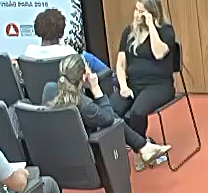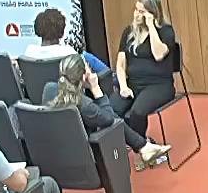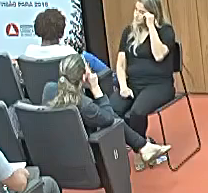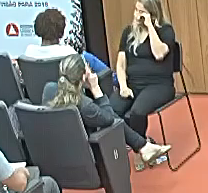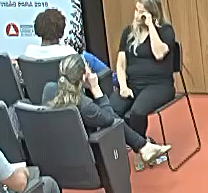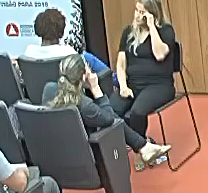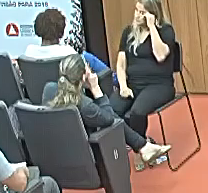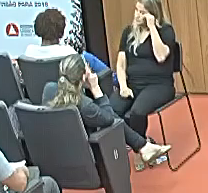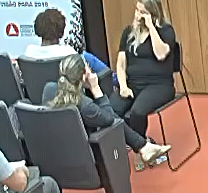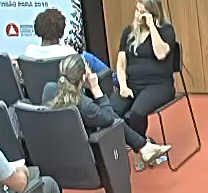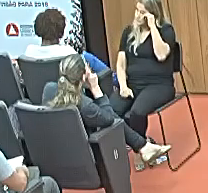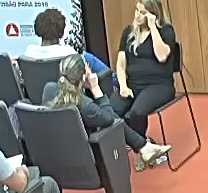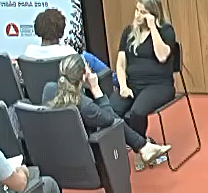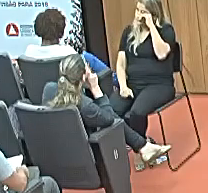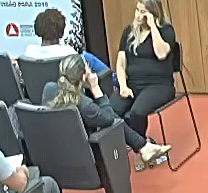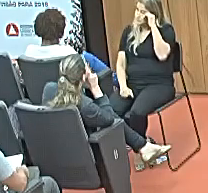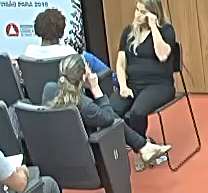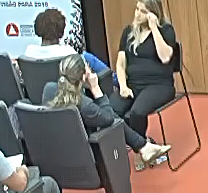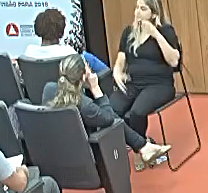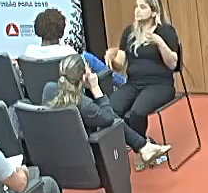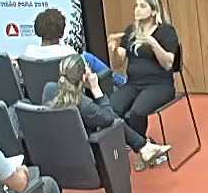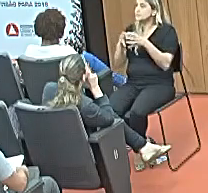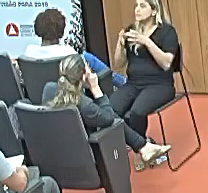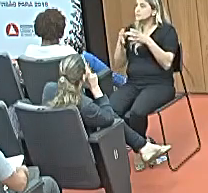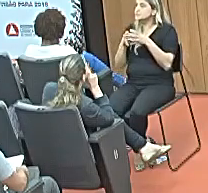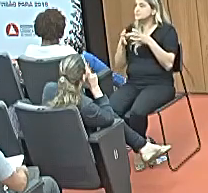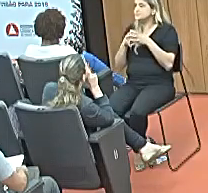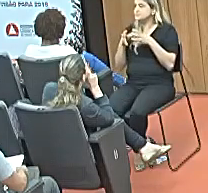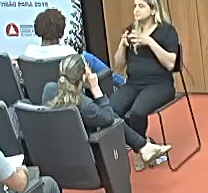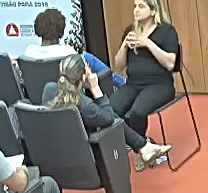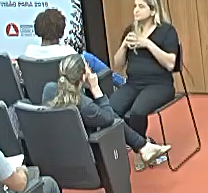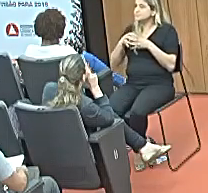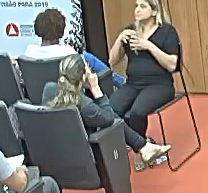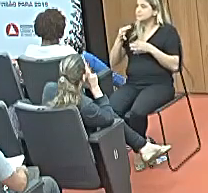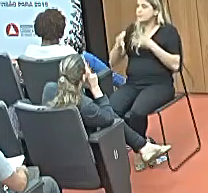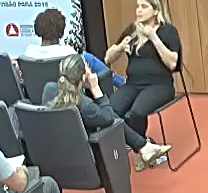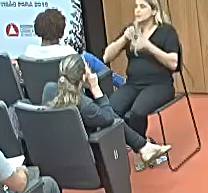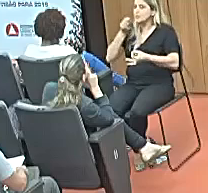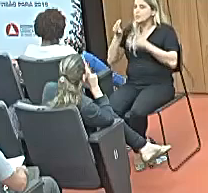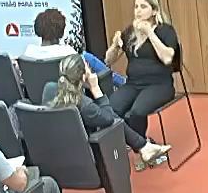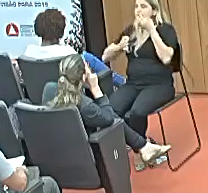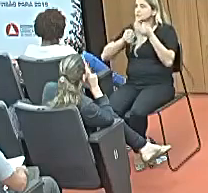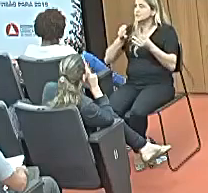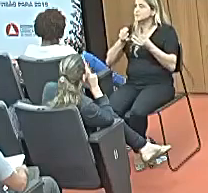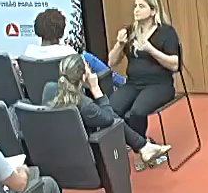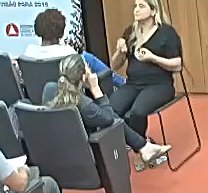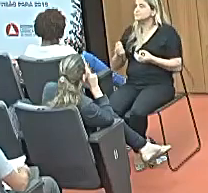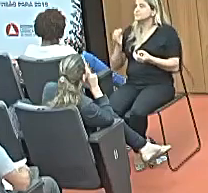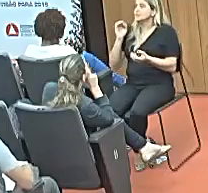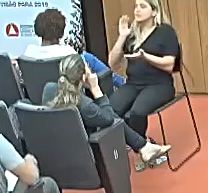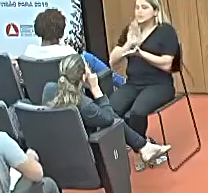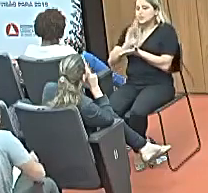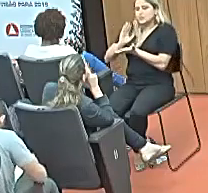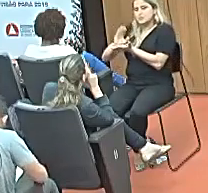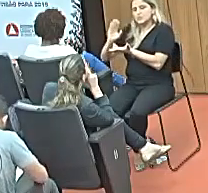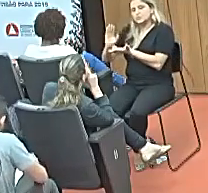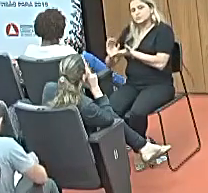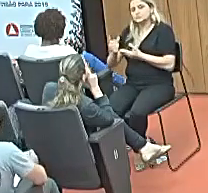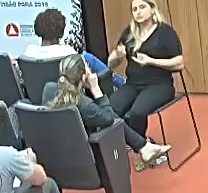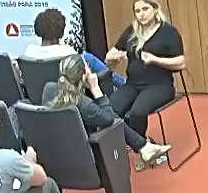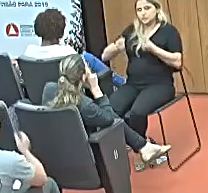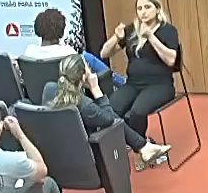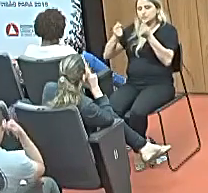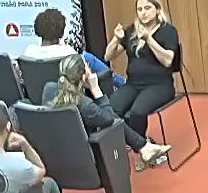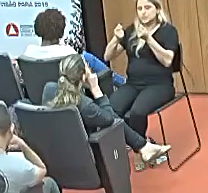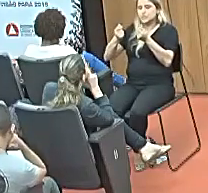nesse sentido né o grupo propôs é o aporte de recursos nas ações 2034 que o apoiador